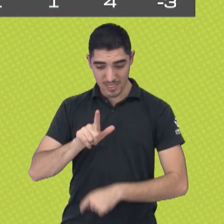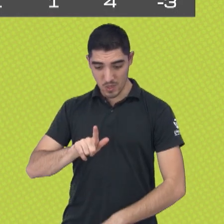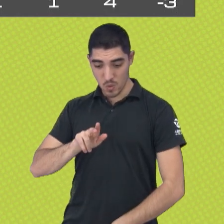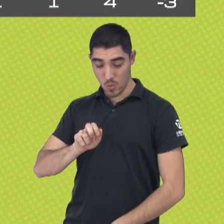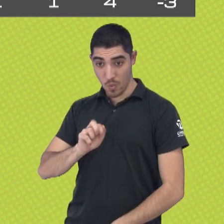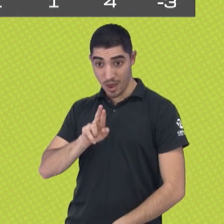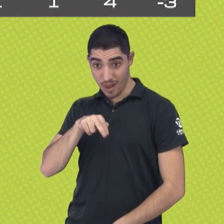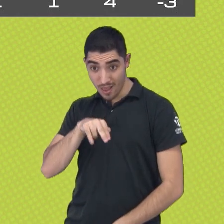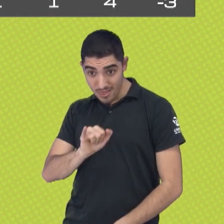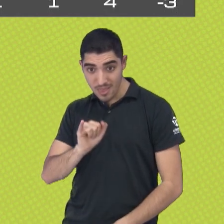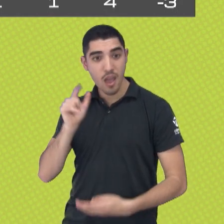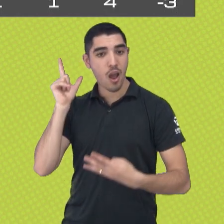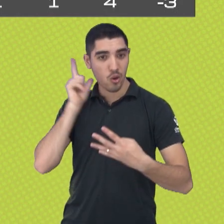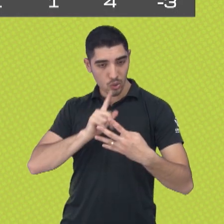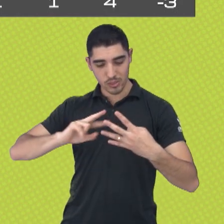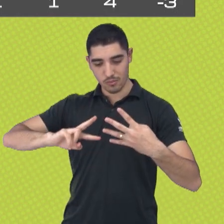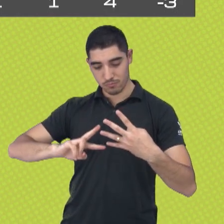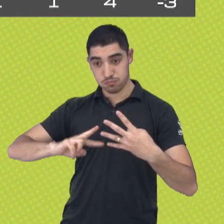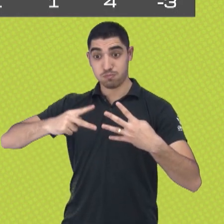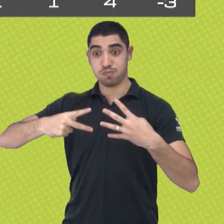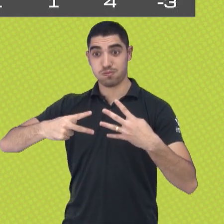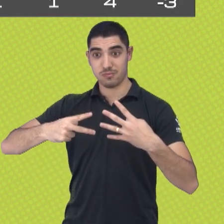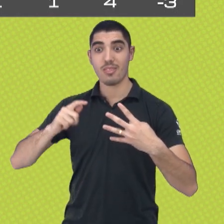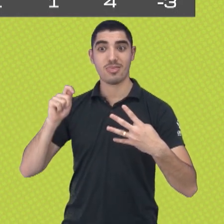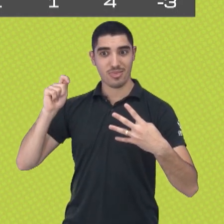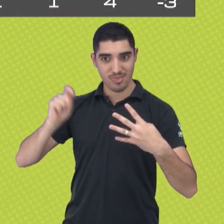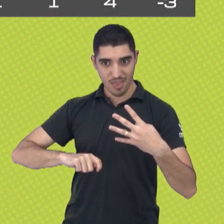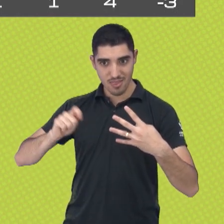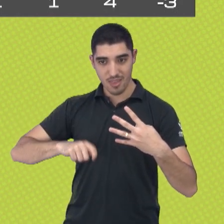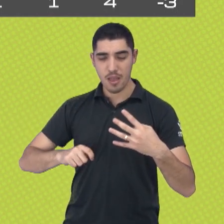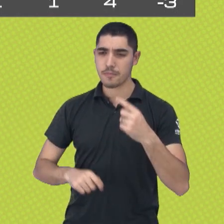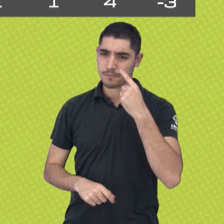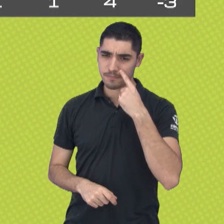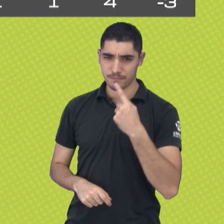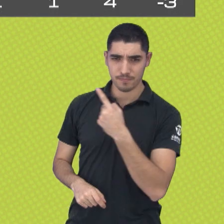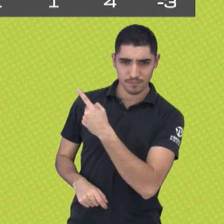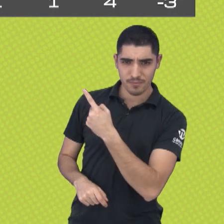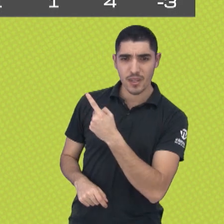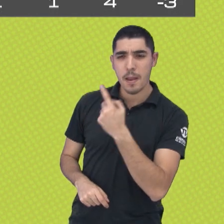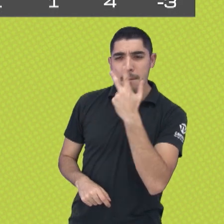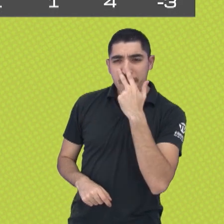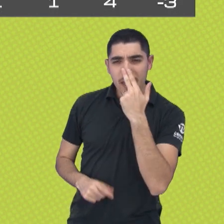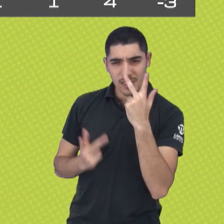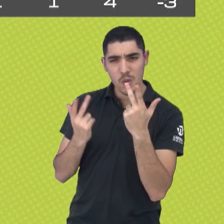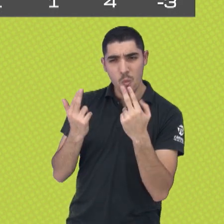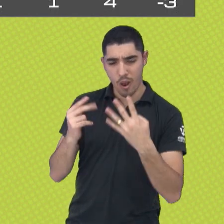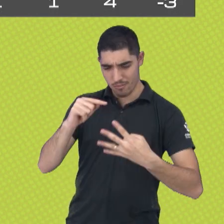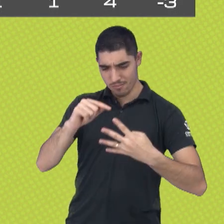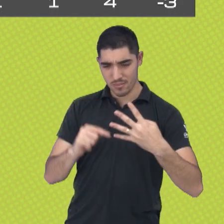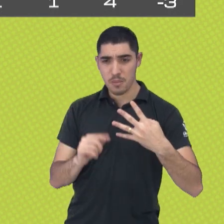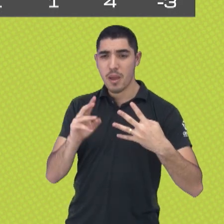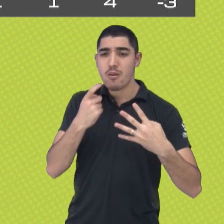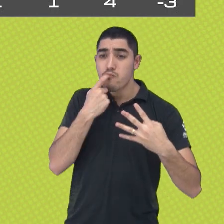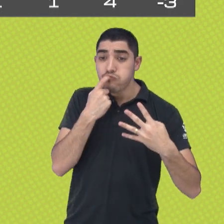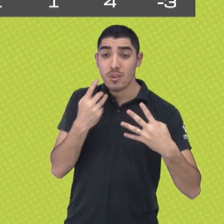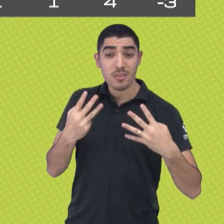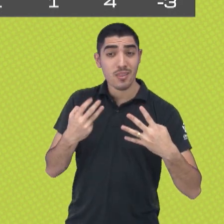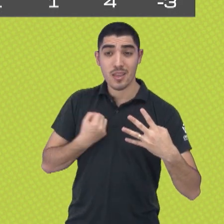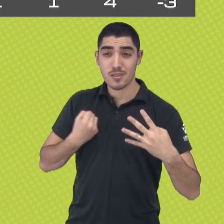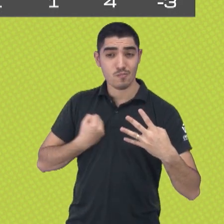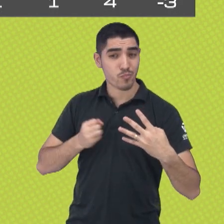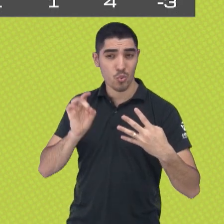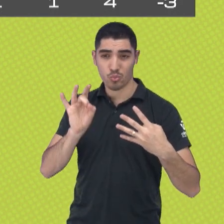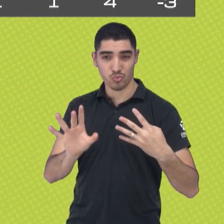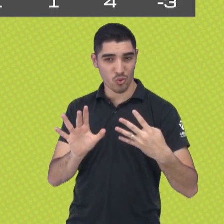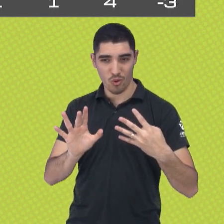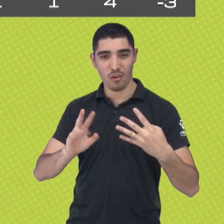o São José. Se isso acontecer, vai deixar tudo muito parecido. Ainda tá muito parecido, mesmo na lanterna, apenas 3 pontos separam o São José do líder